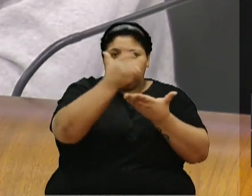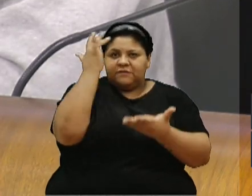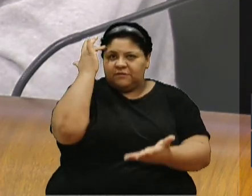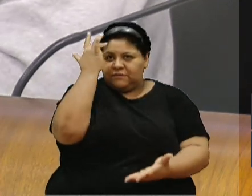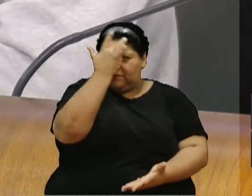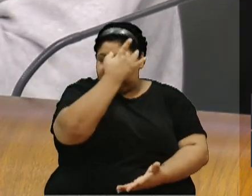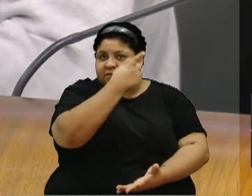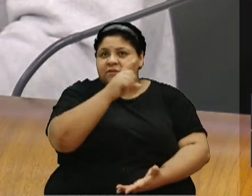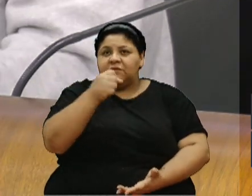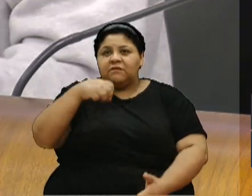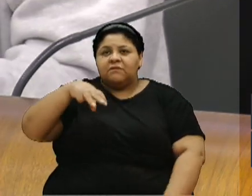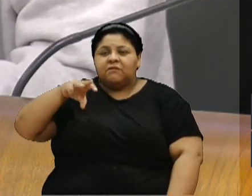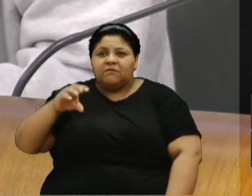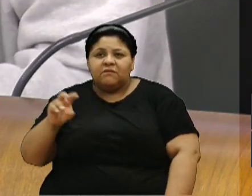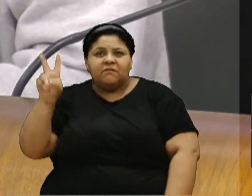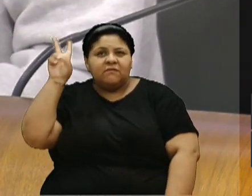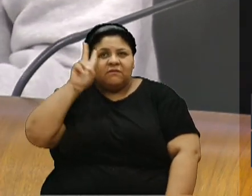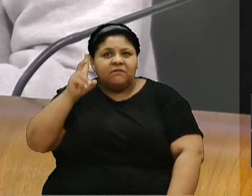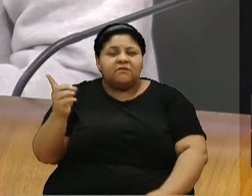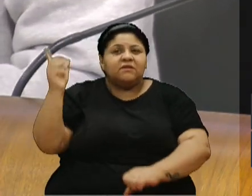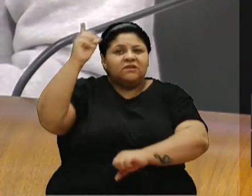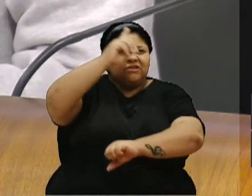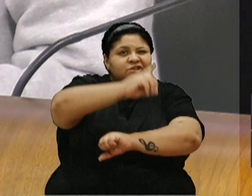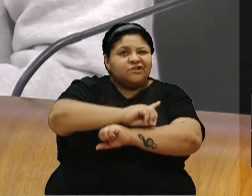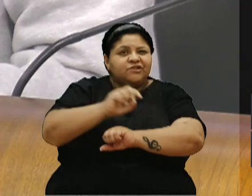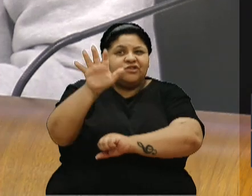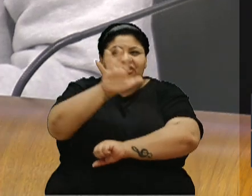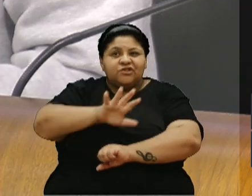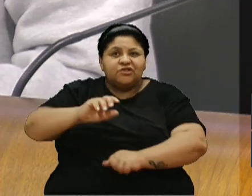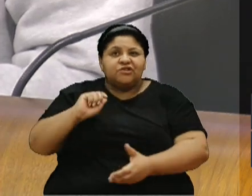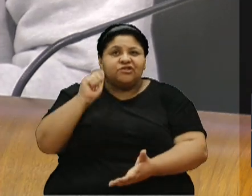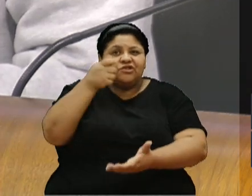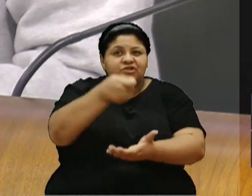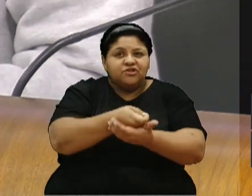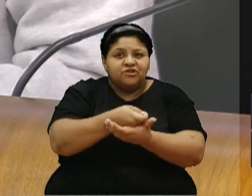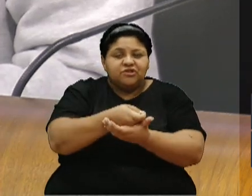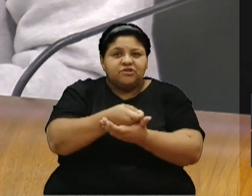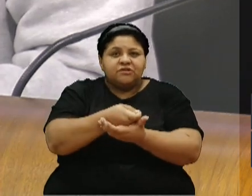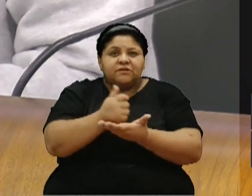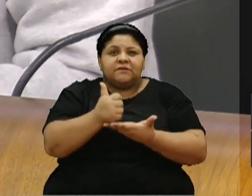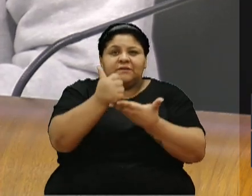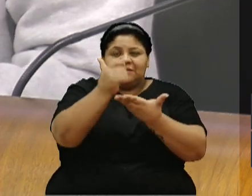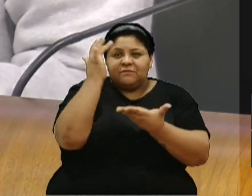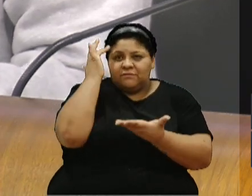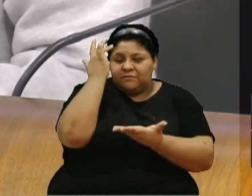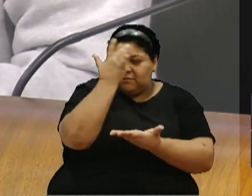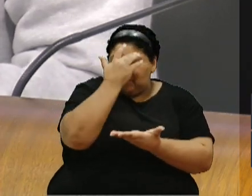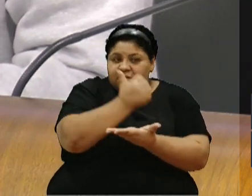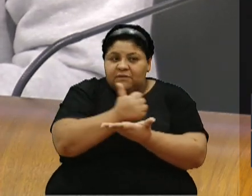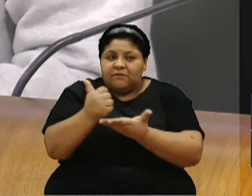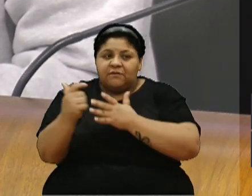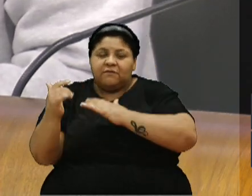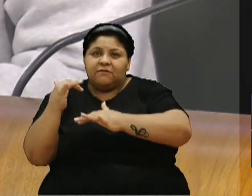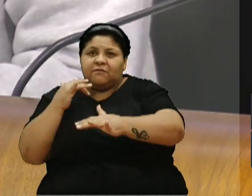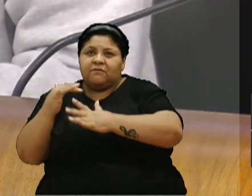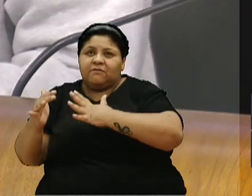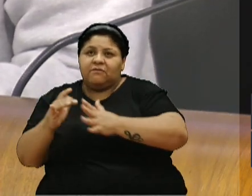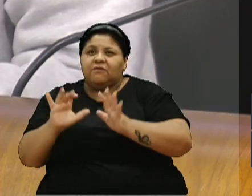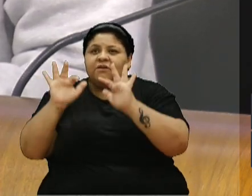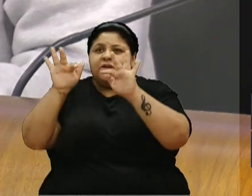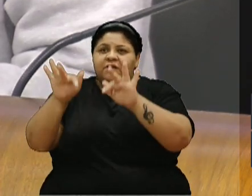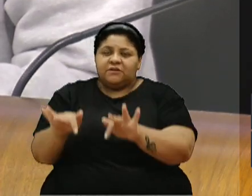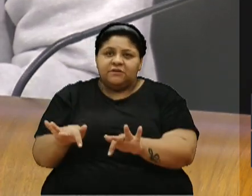é lembrado o Dia Nacional da Luta Antimanicomial, marca, né, a mobilização em torno do fechamento